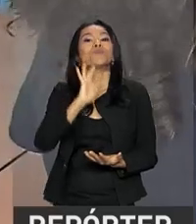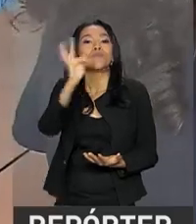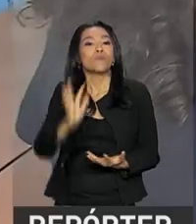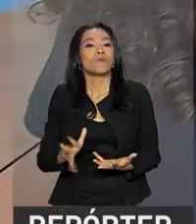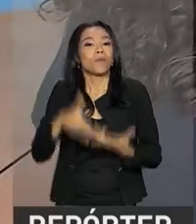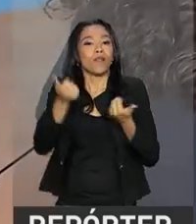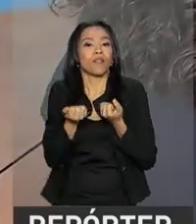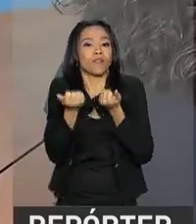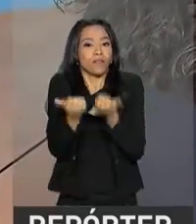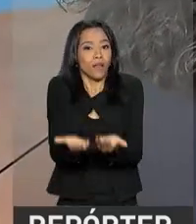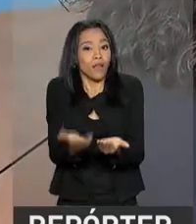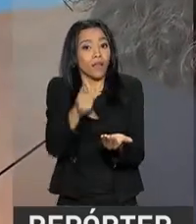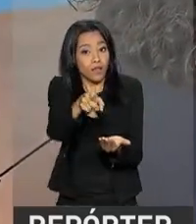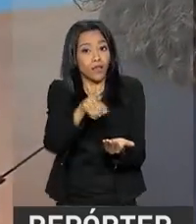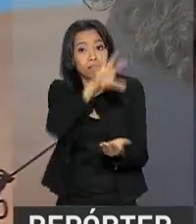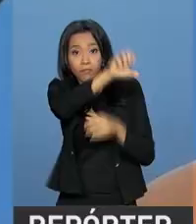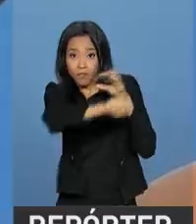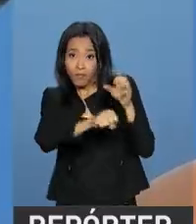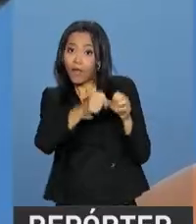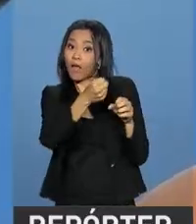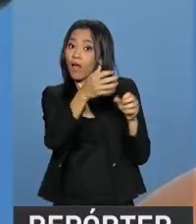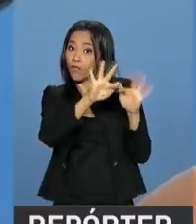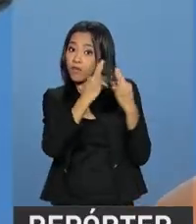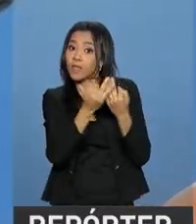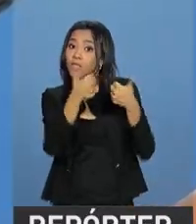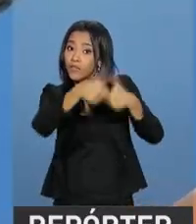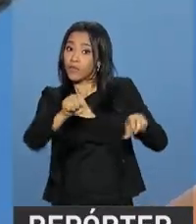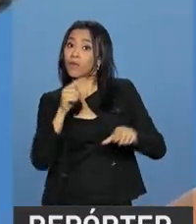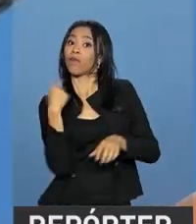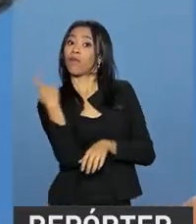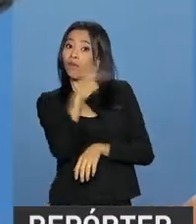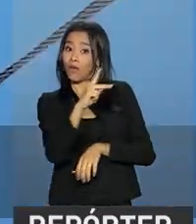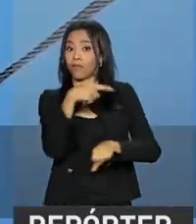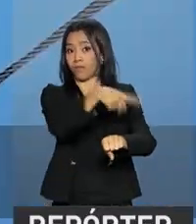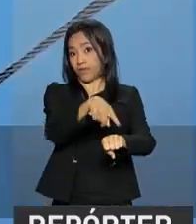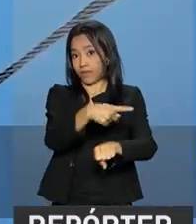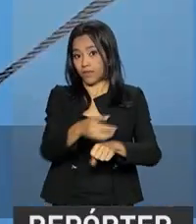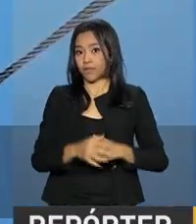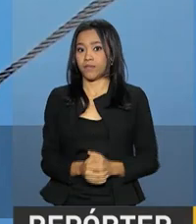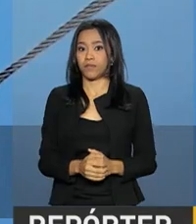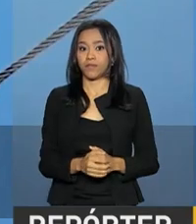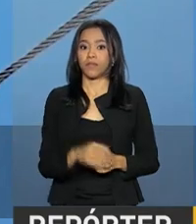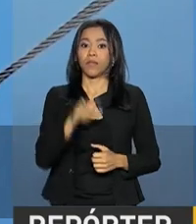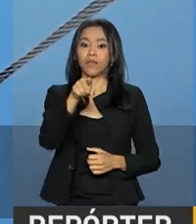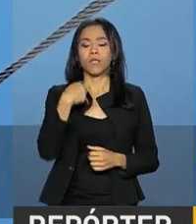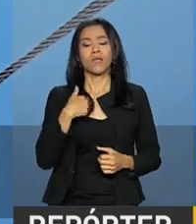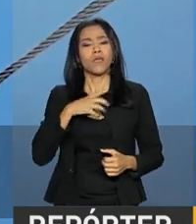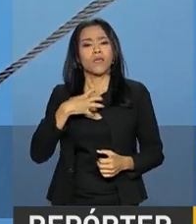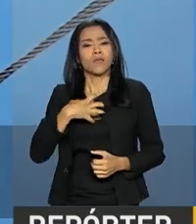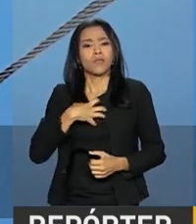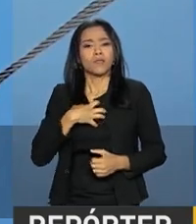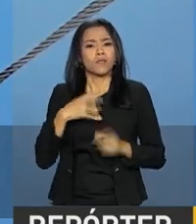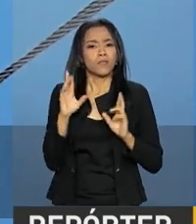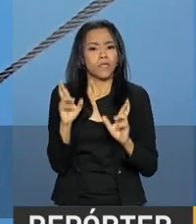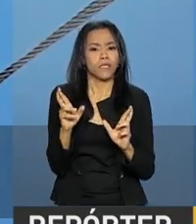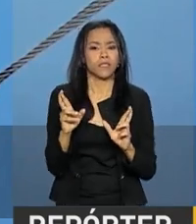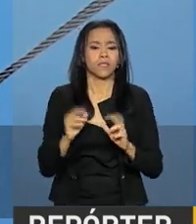e em buscar o restante da família que ficou no país vizinho em alguma esperança é que